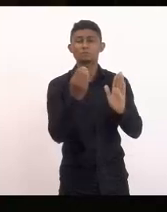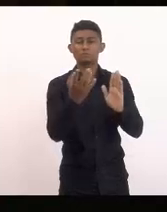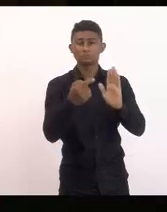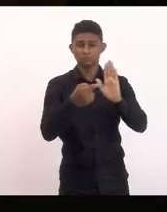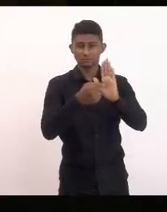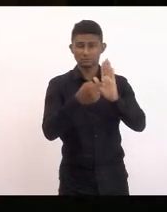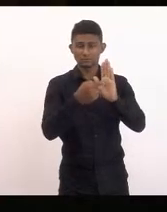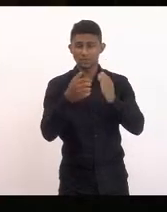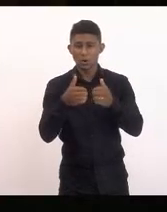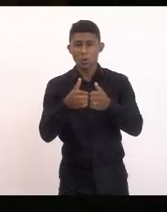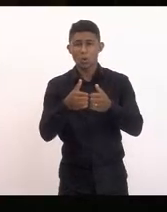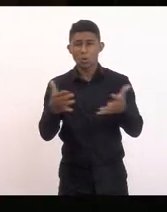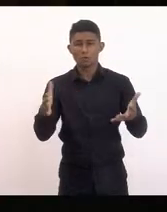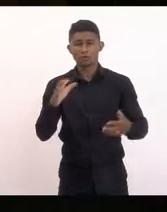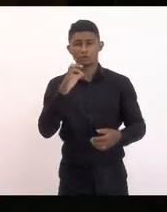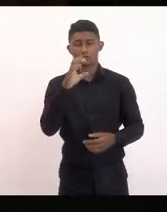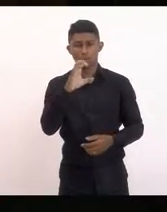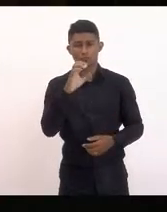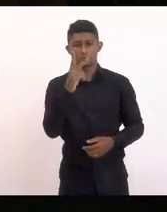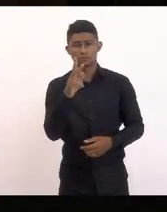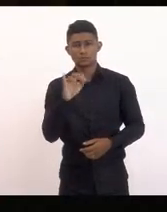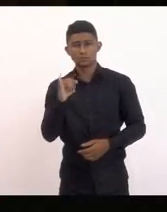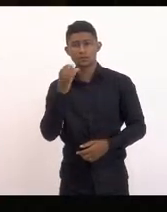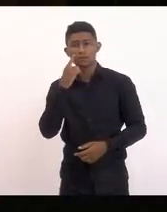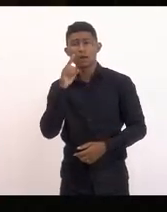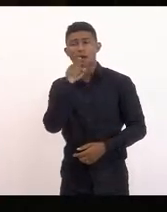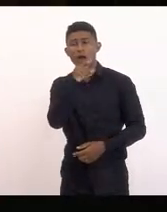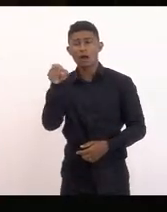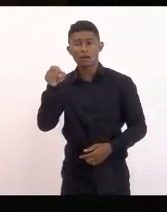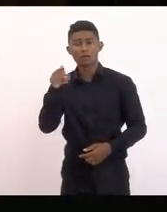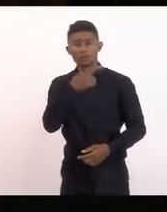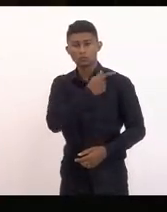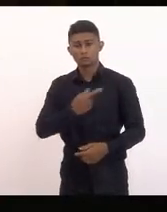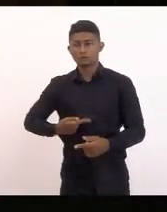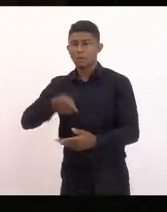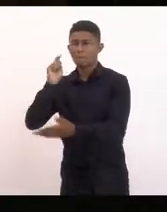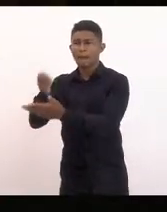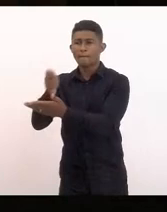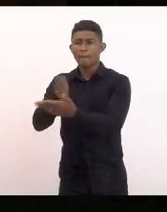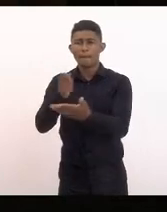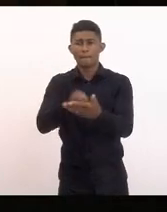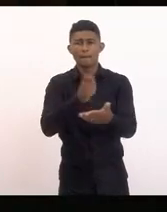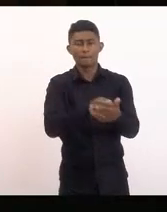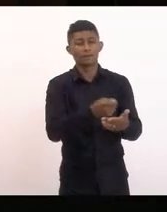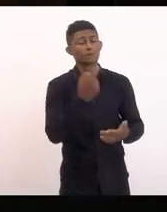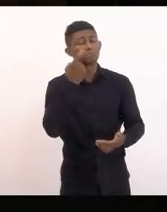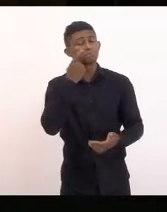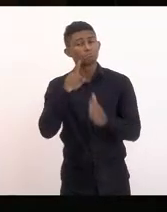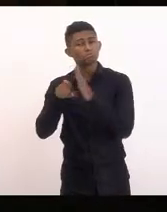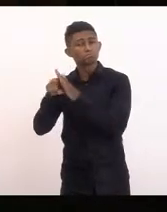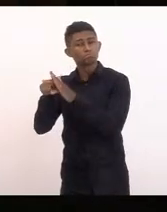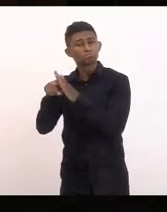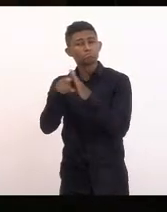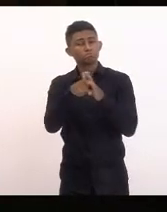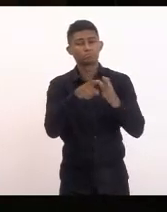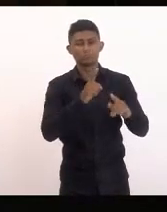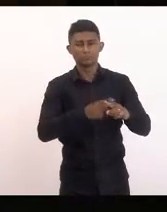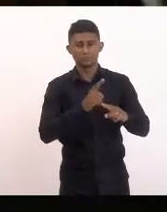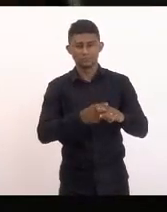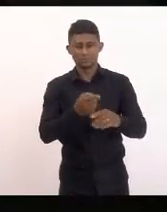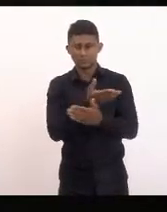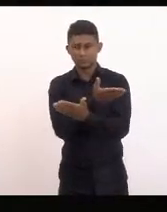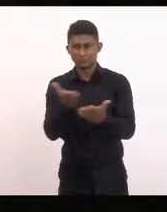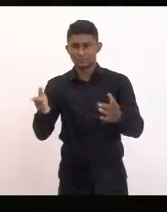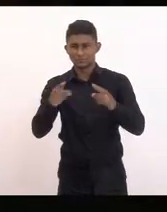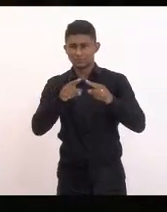CPI para acompanhar as gratificações. Porque é um absurdo você ter servidores comissionados